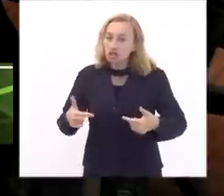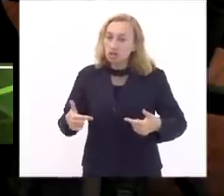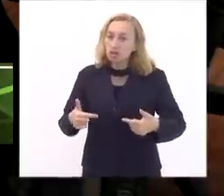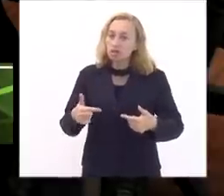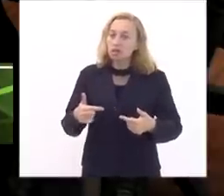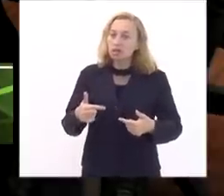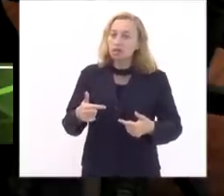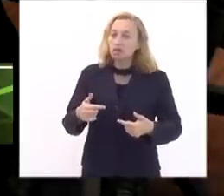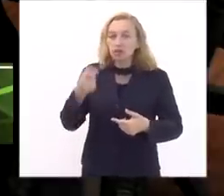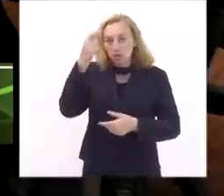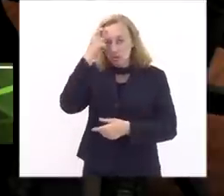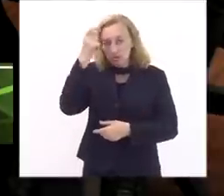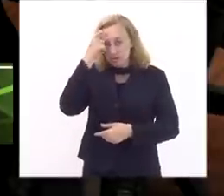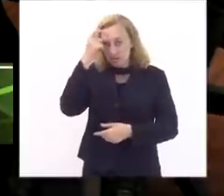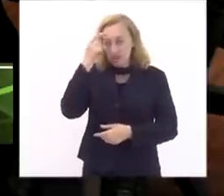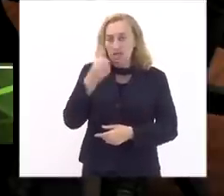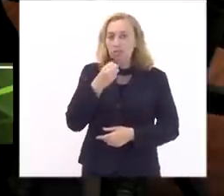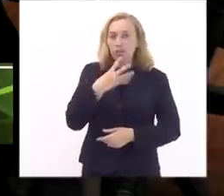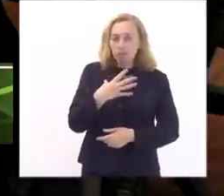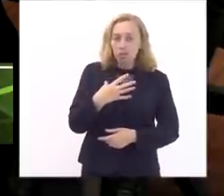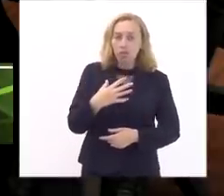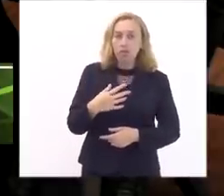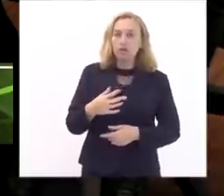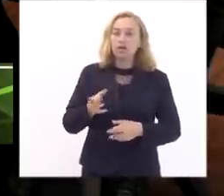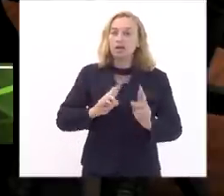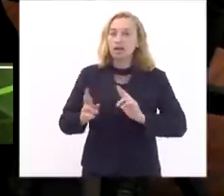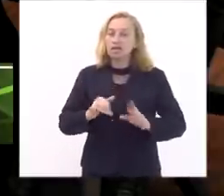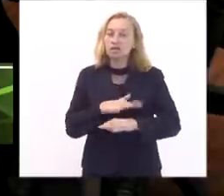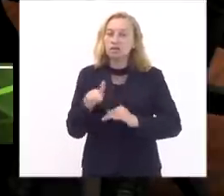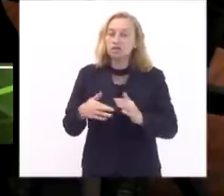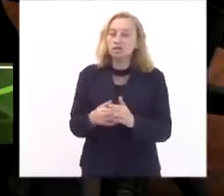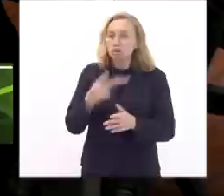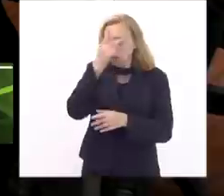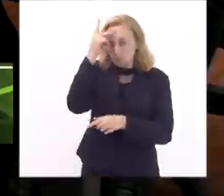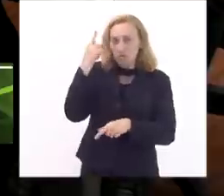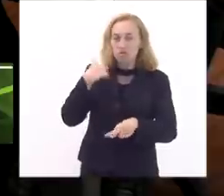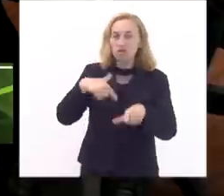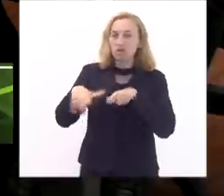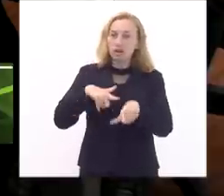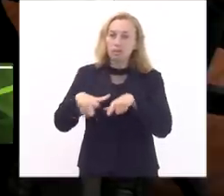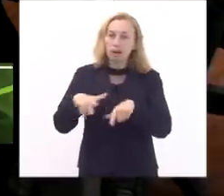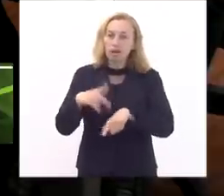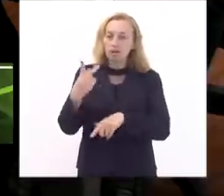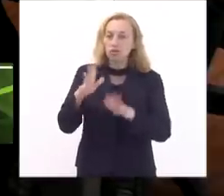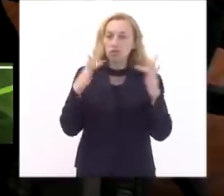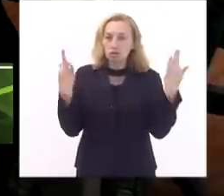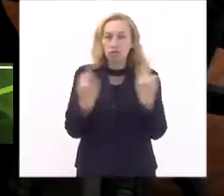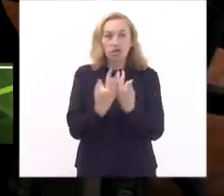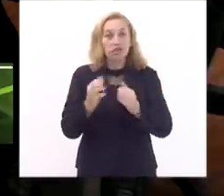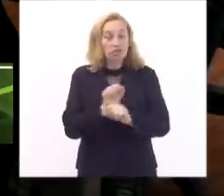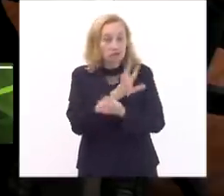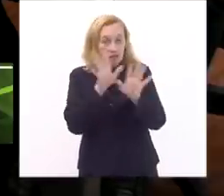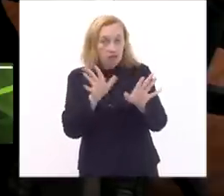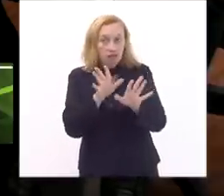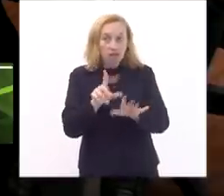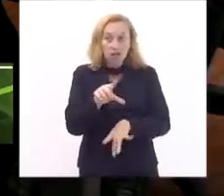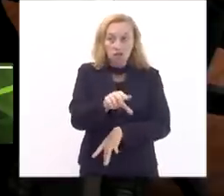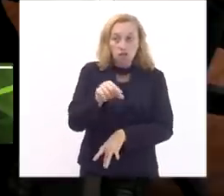de bom senso em relação aos trabalhadores, essas trabalhadoras e suas famílias, né? Que fique bem claro, é uma